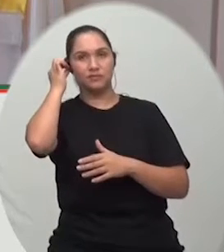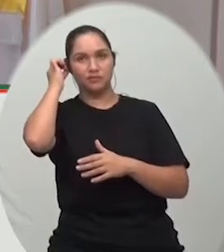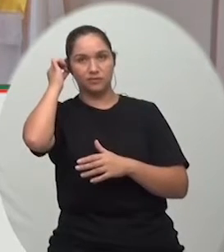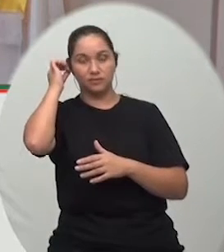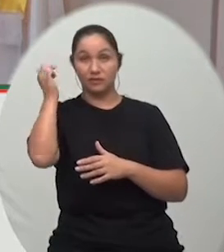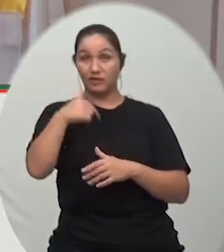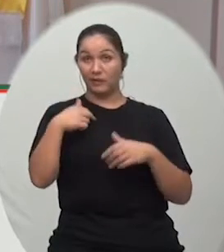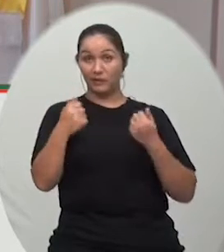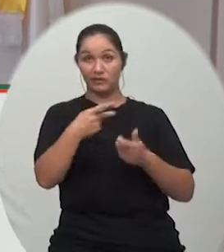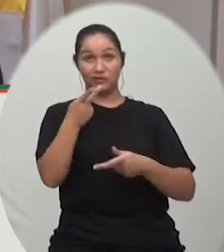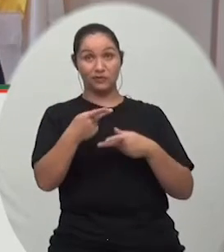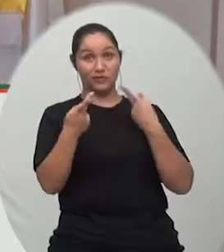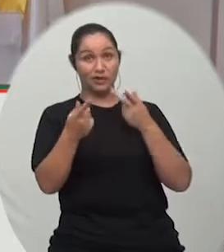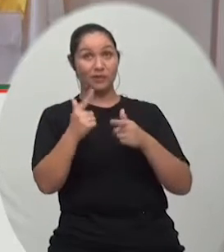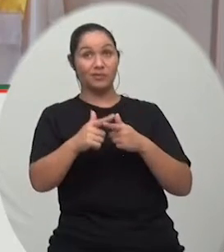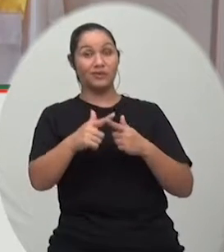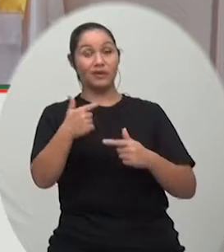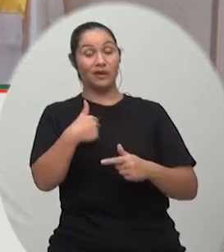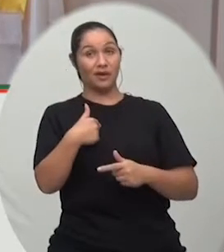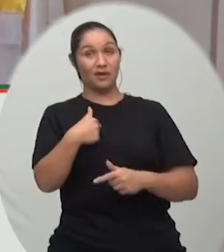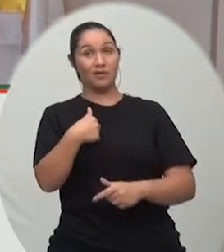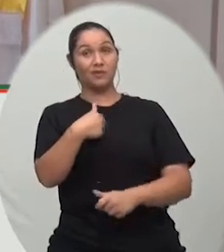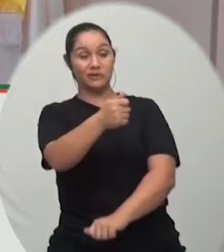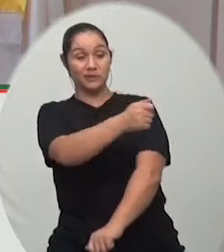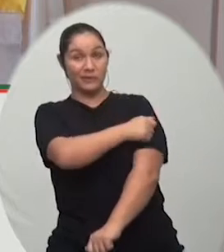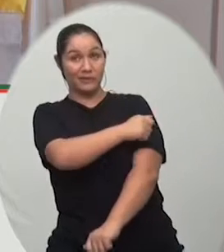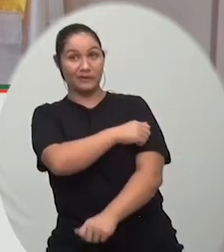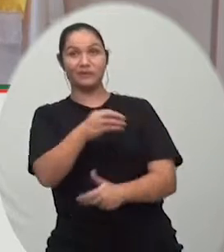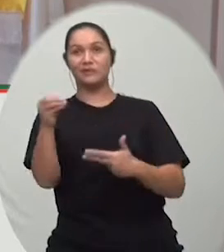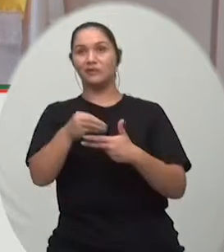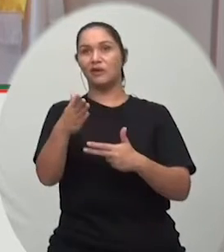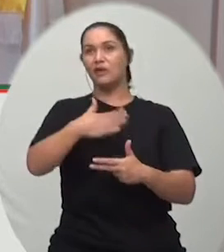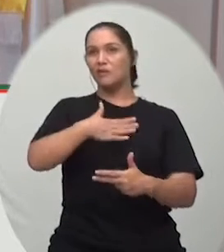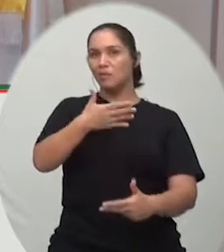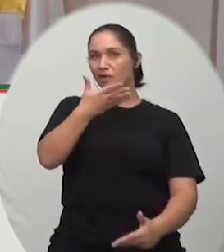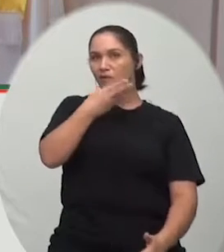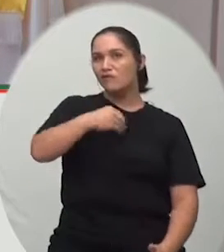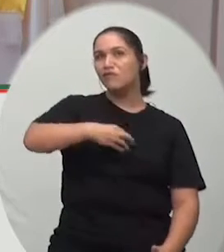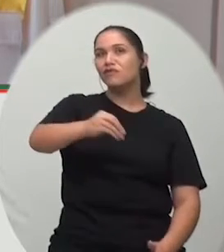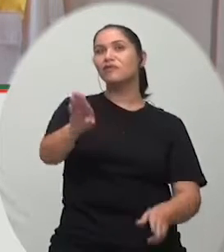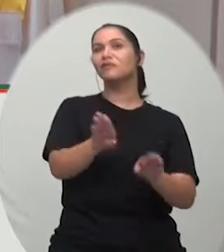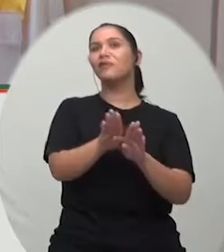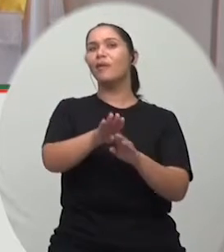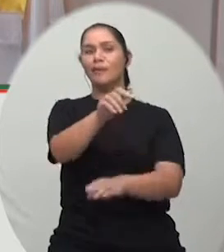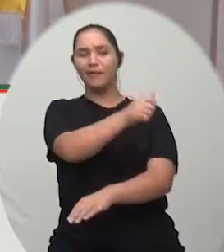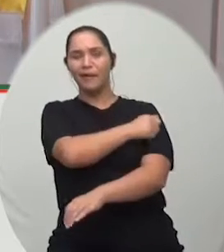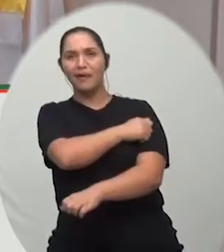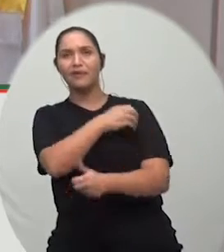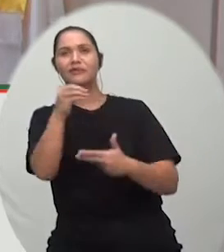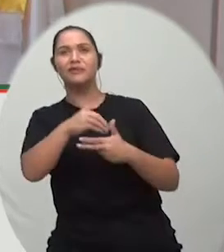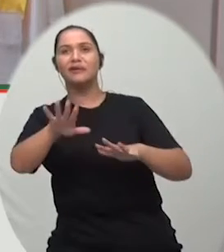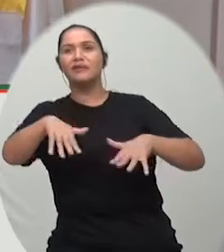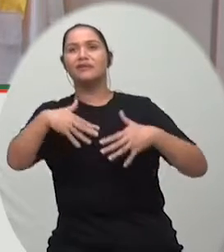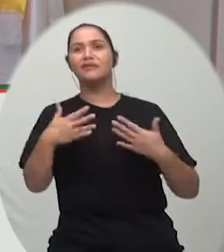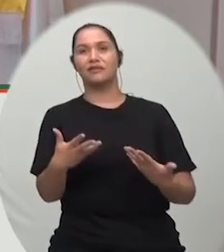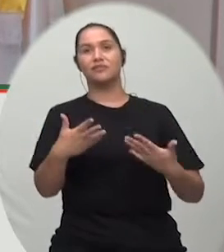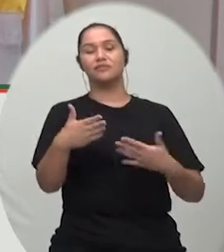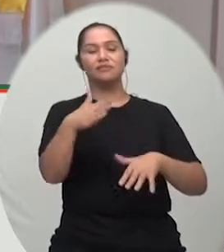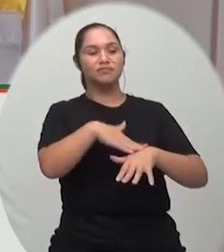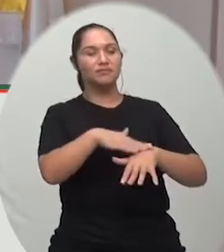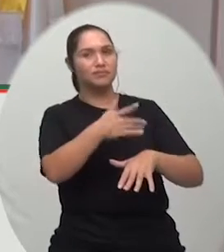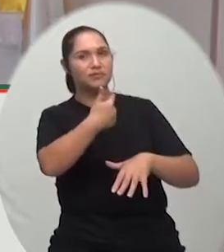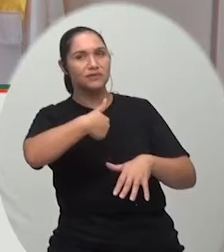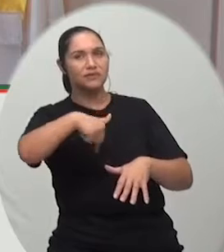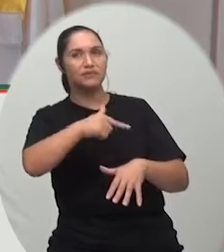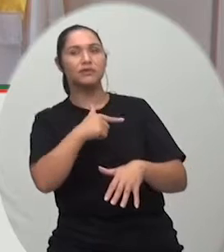UNESC. Meu filho também é aluno UNESC. Então, todo o tempo que a gente passou dentro da